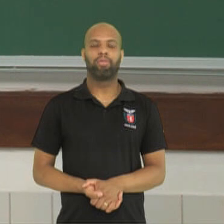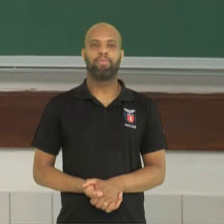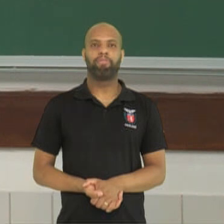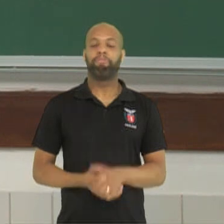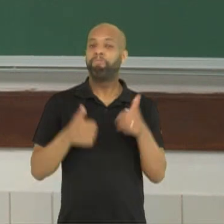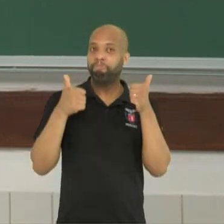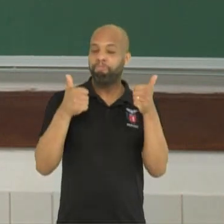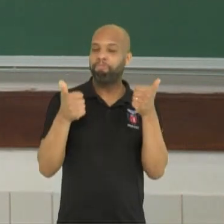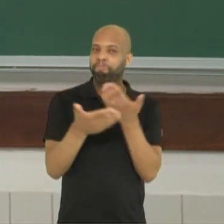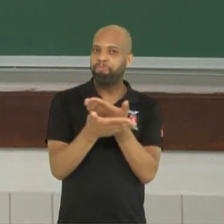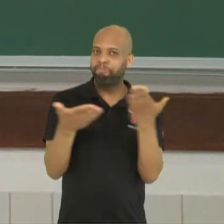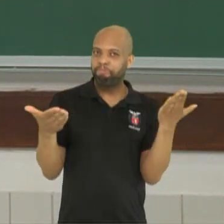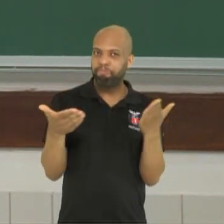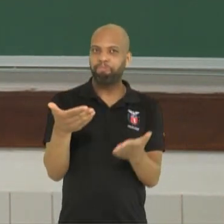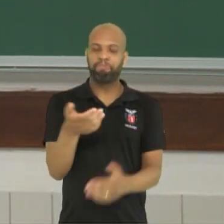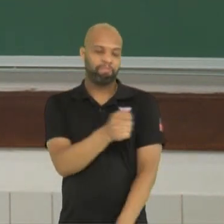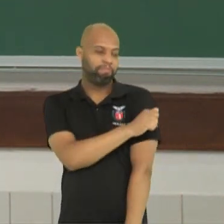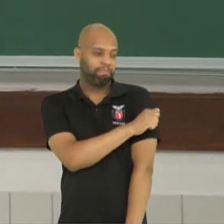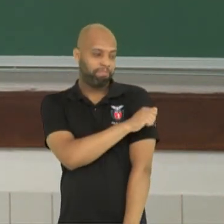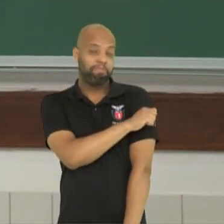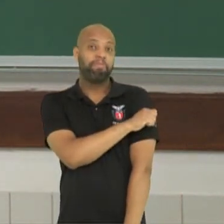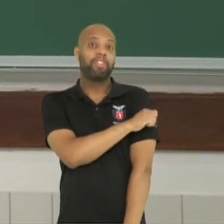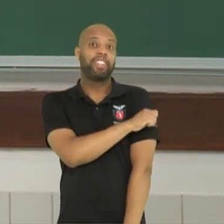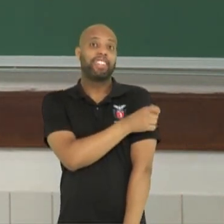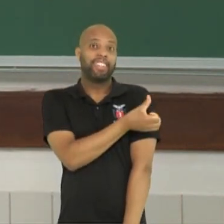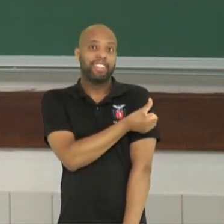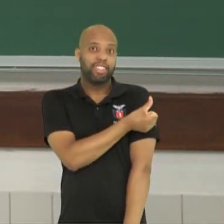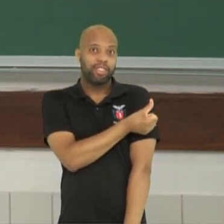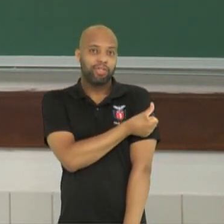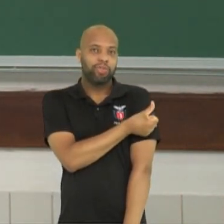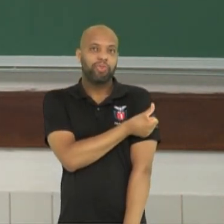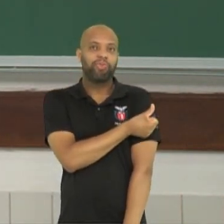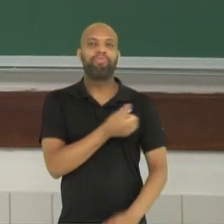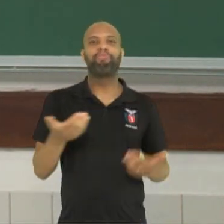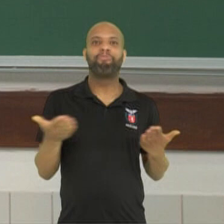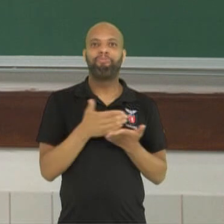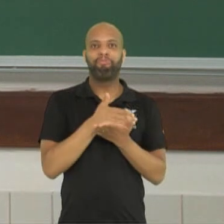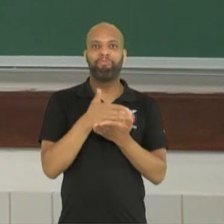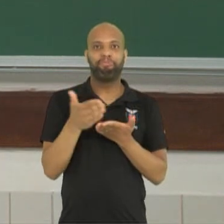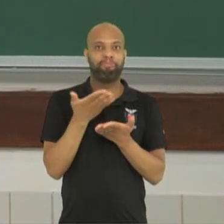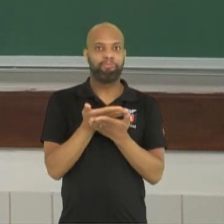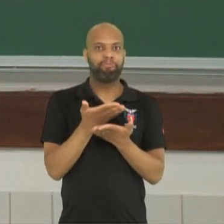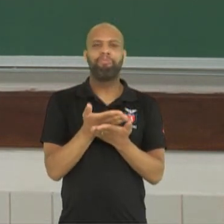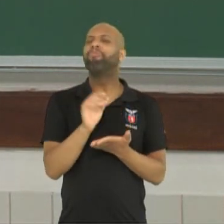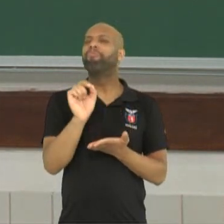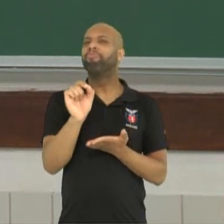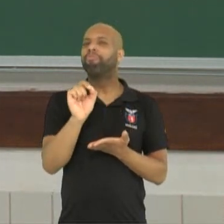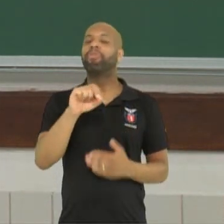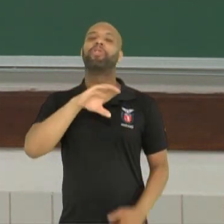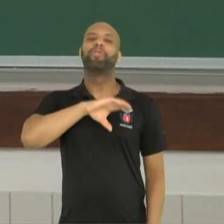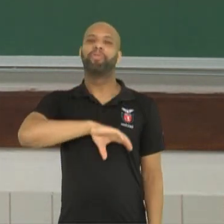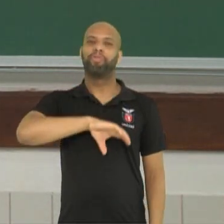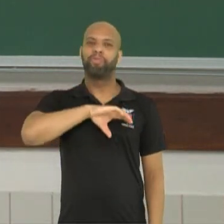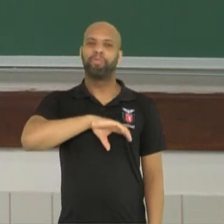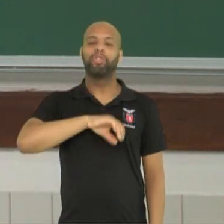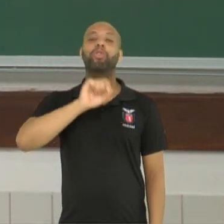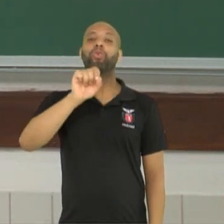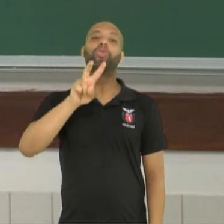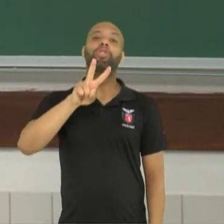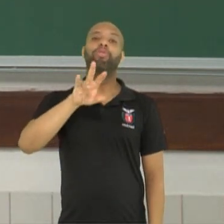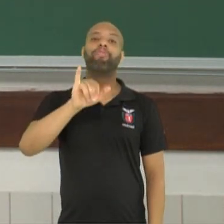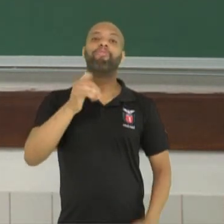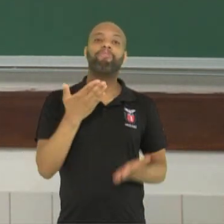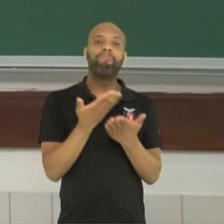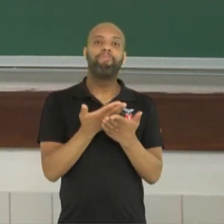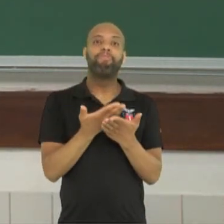E aí, tudo bem com vocês, alunos do sexto ano? Estamos começando mais uma aula de língua portuguesa. O que será que nós vamos